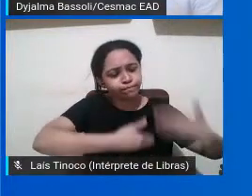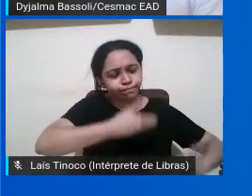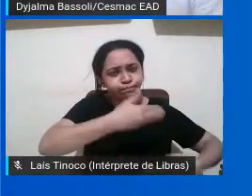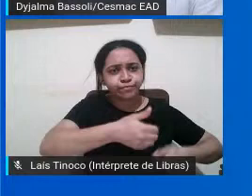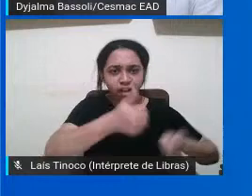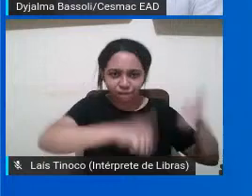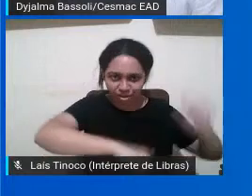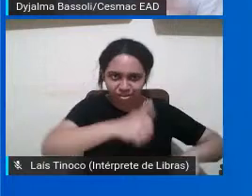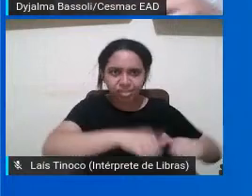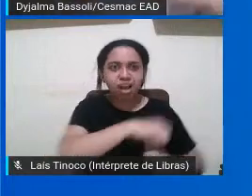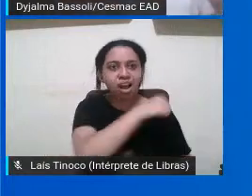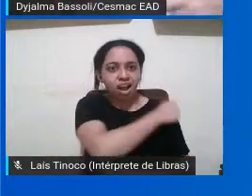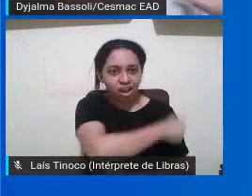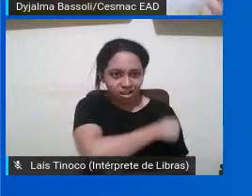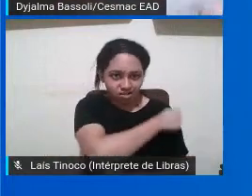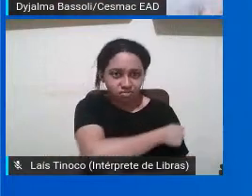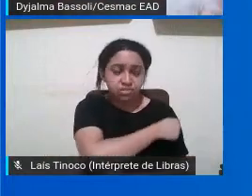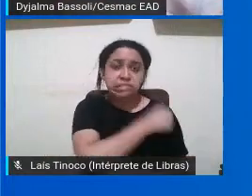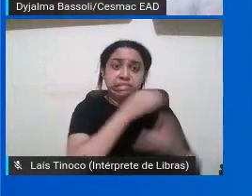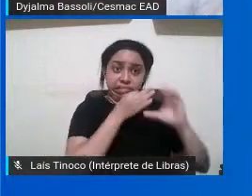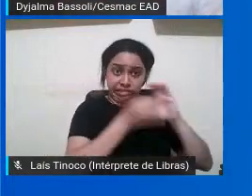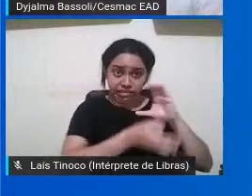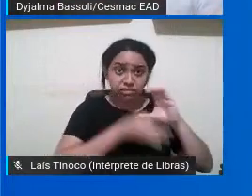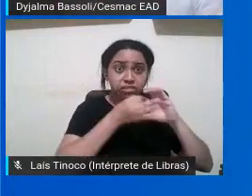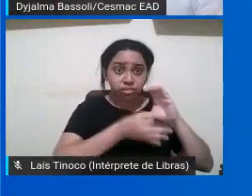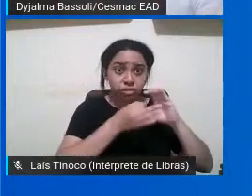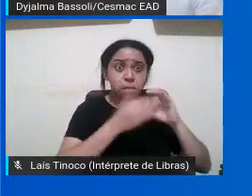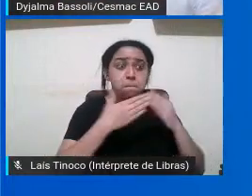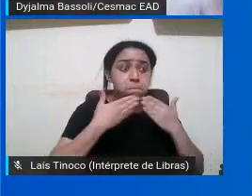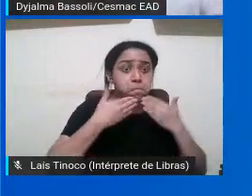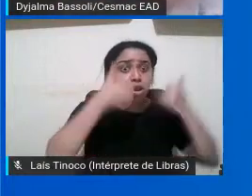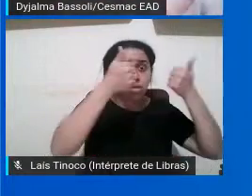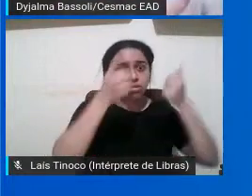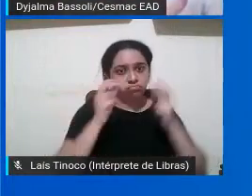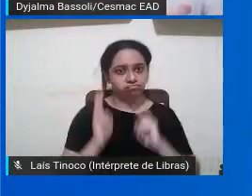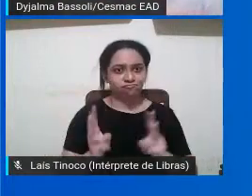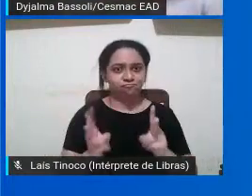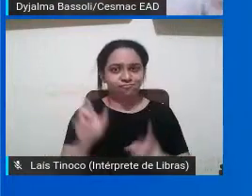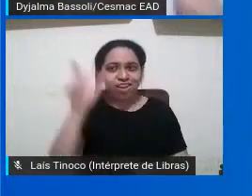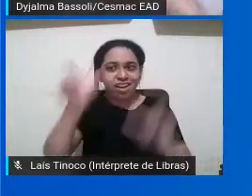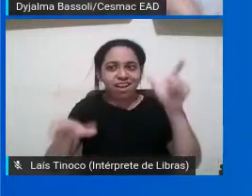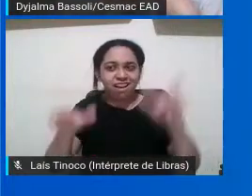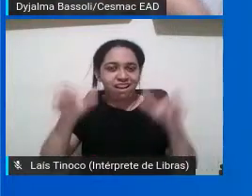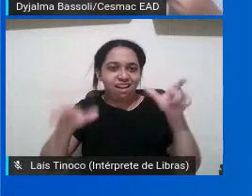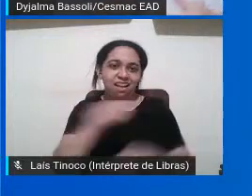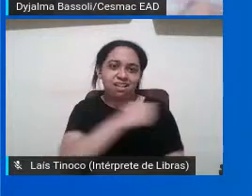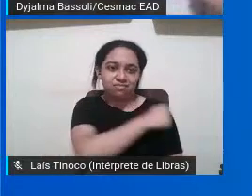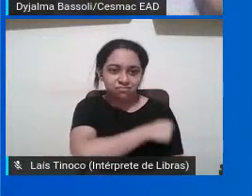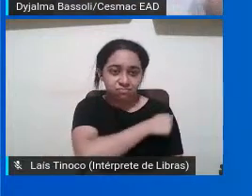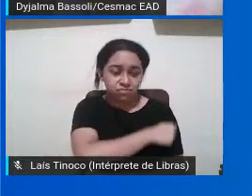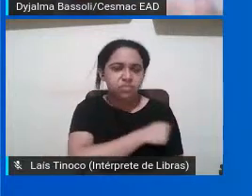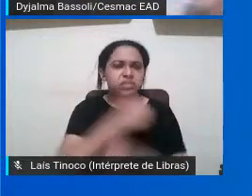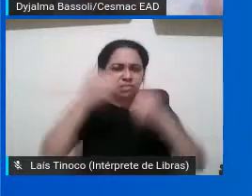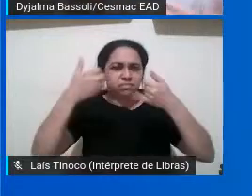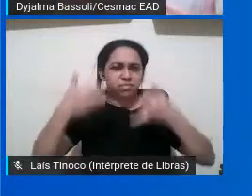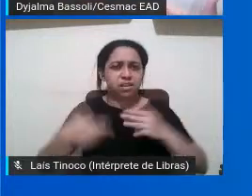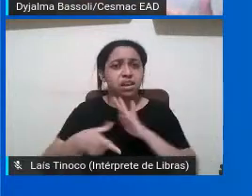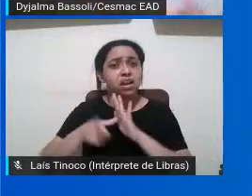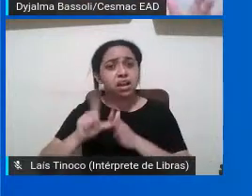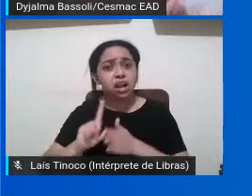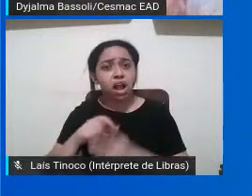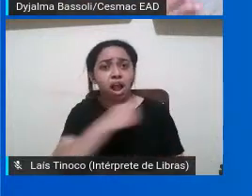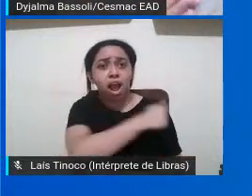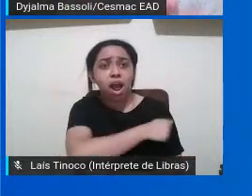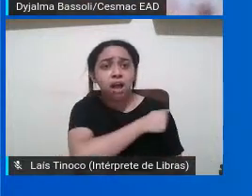com os alunos ele é crítico para que ele tenha uma melhoria contínua e o que o que eu disse a gente tem percebido que o aluno só